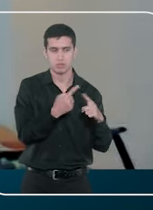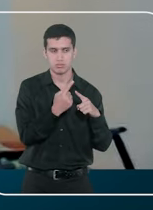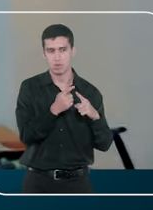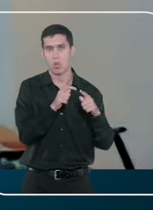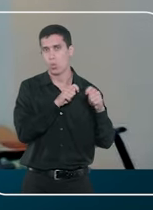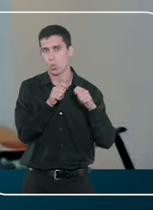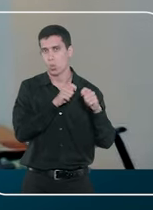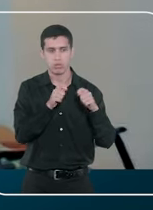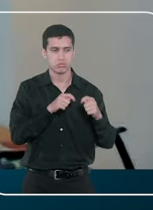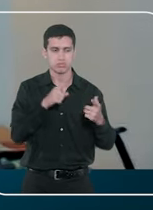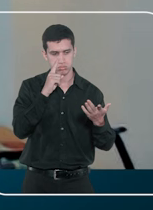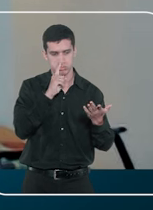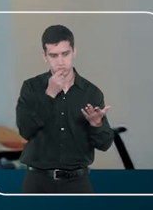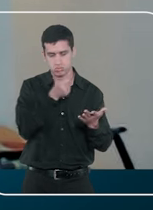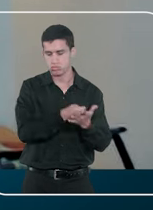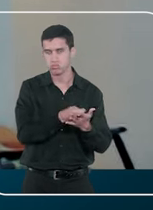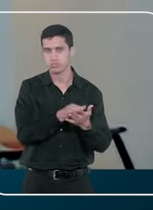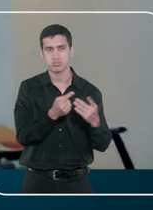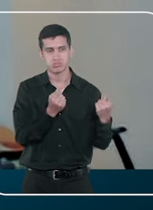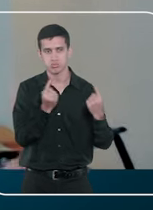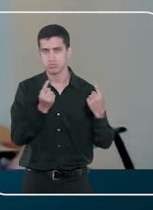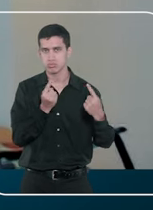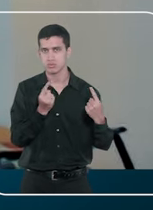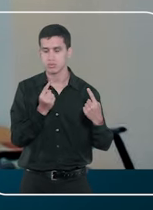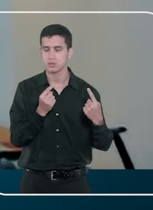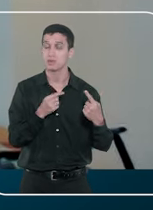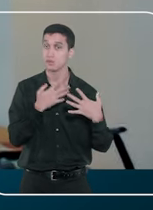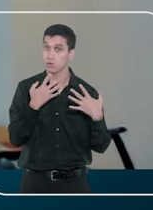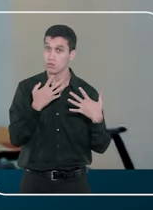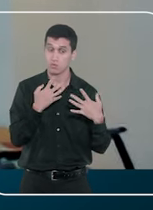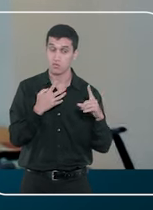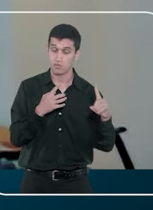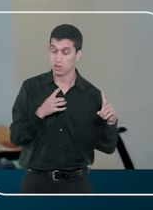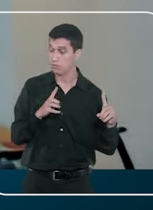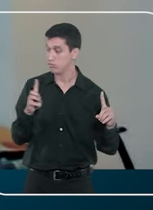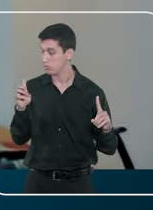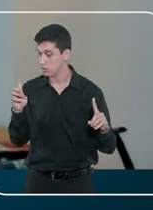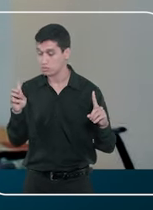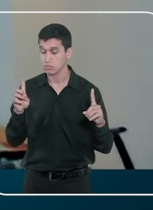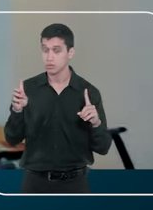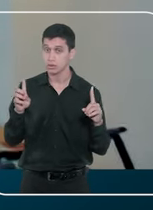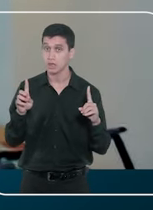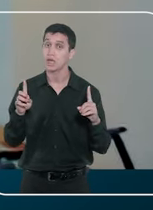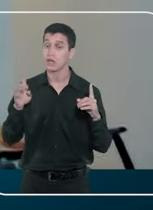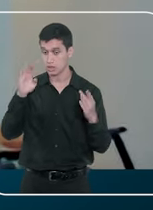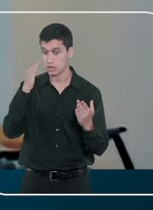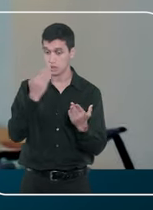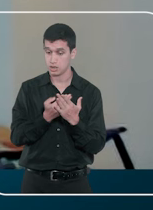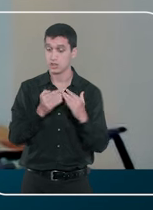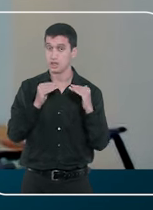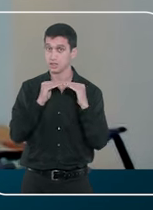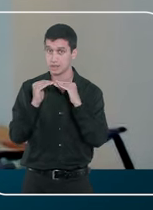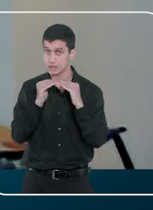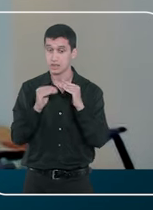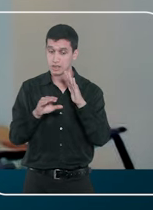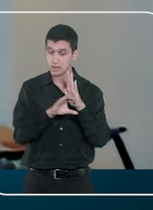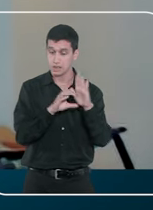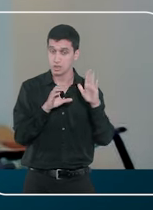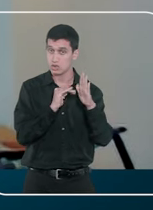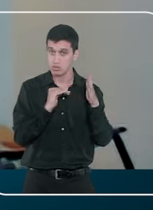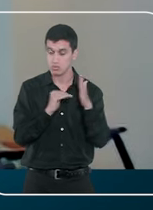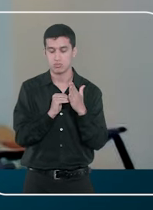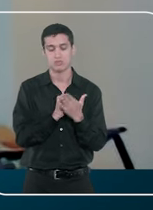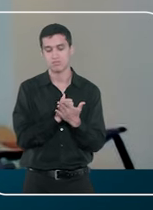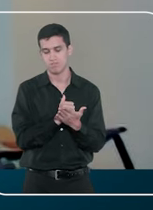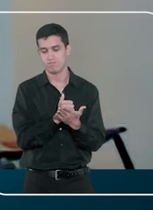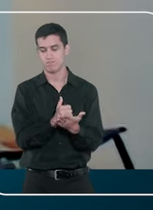que formalizadas essas tratativas, em que as partes aquecem com o que sejam essas cláusulas, é que se leva esse acordo